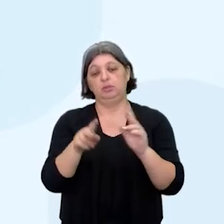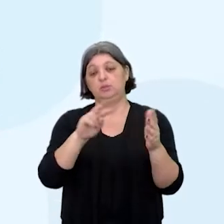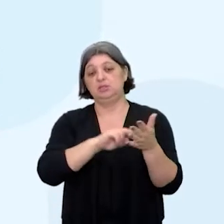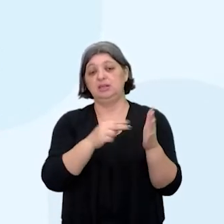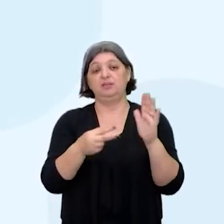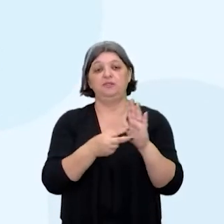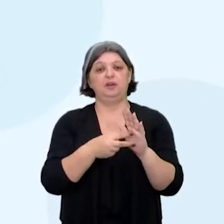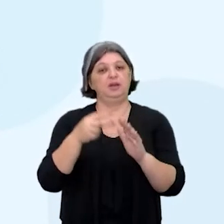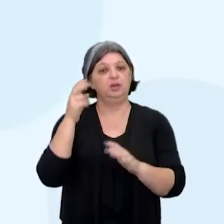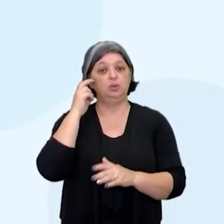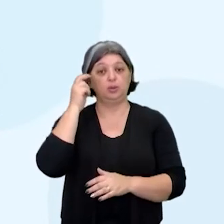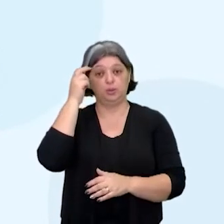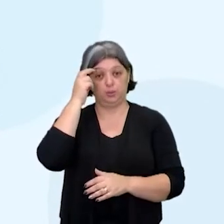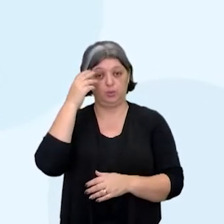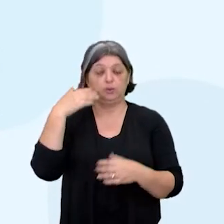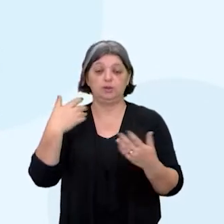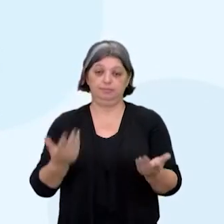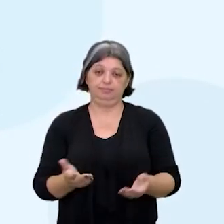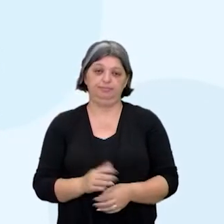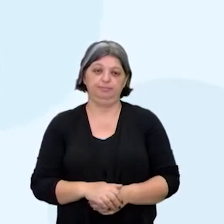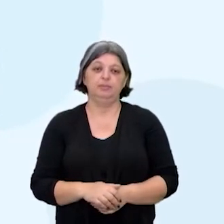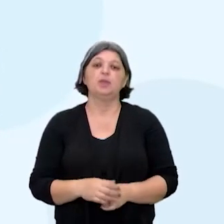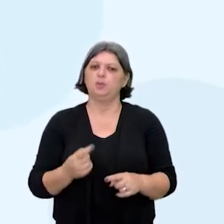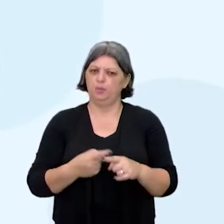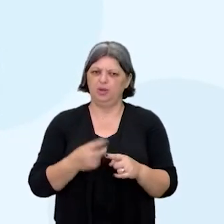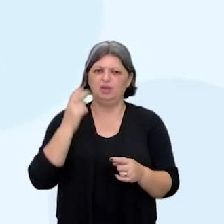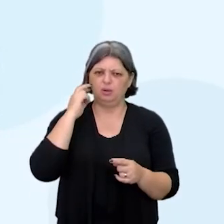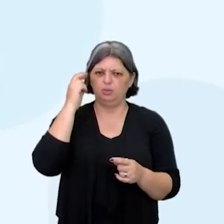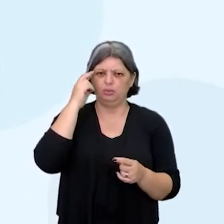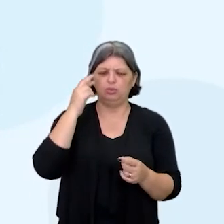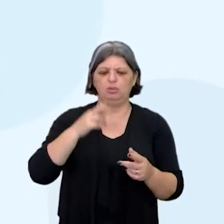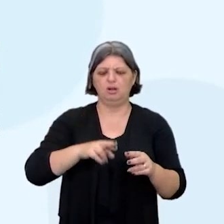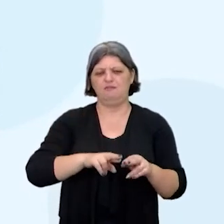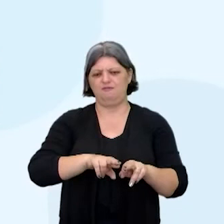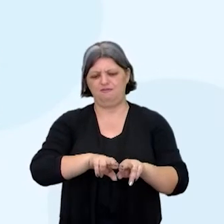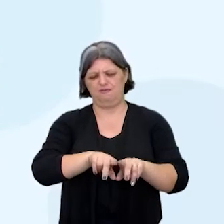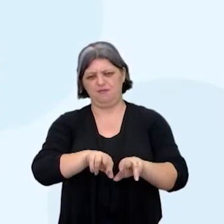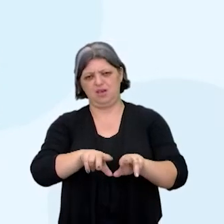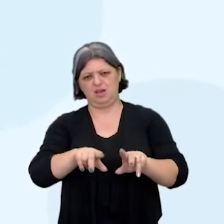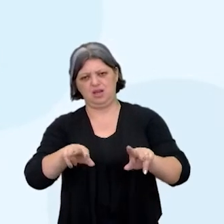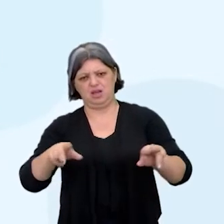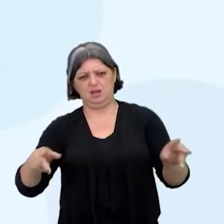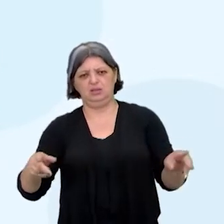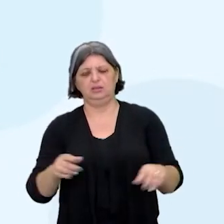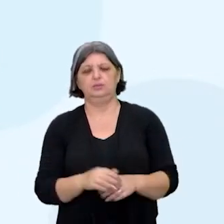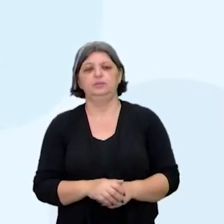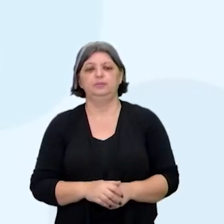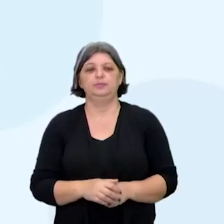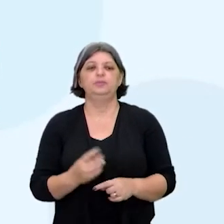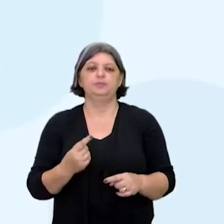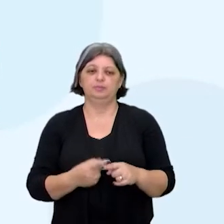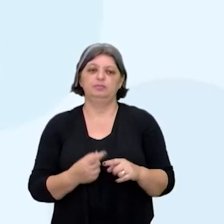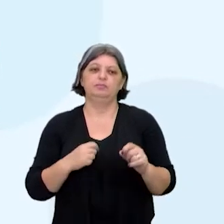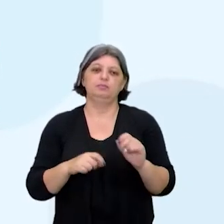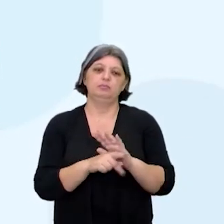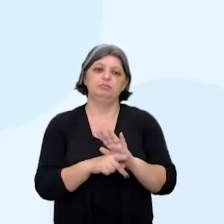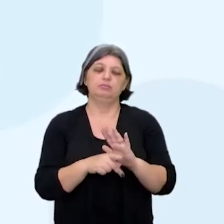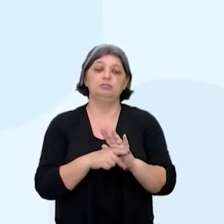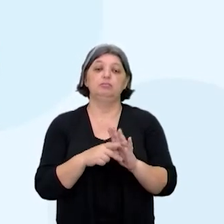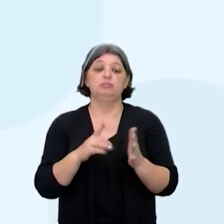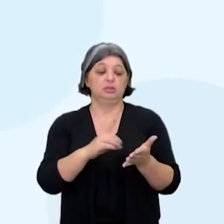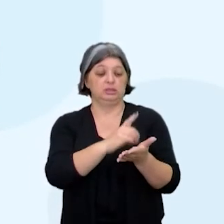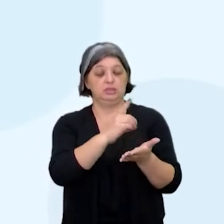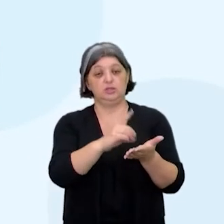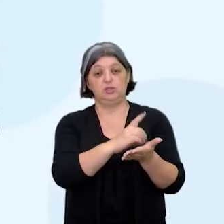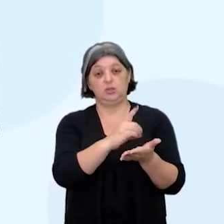cultura. Na verdade, culturas, porque nós temos diversas culturas. Até a definição no dicionário para cultura, ela